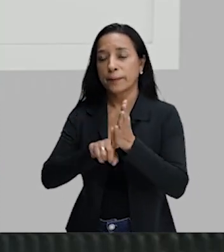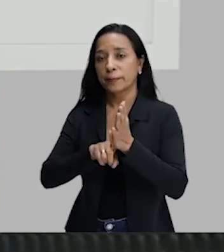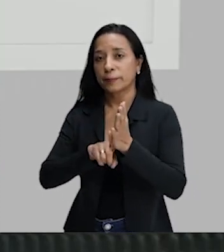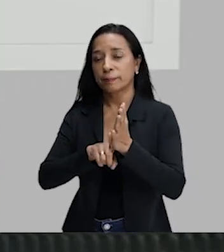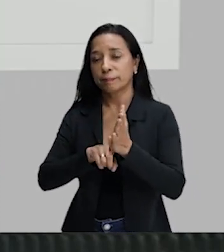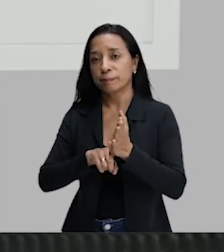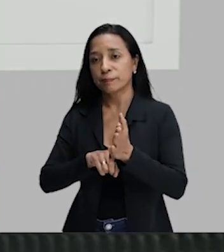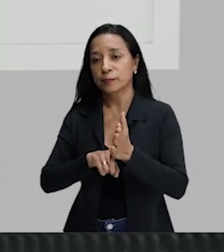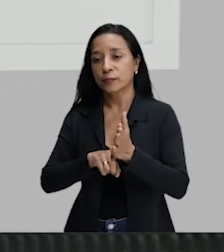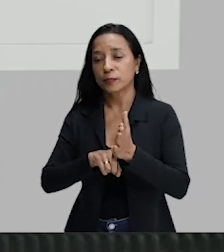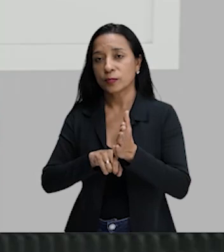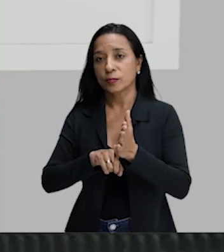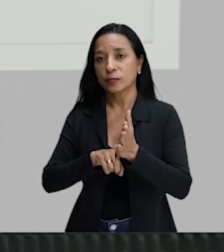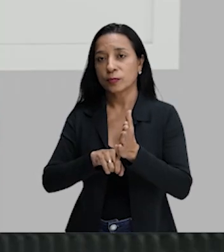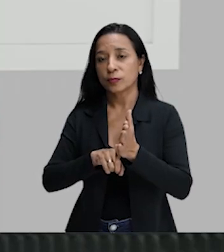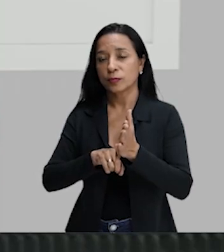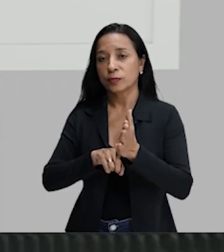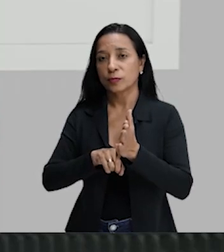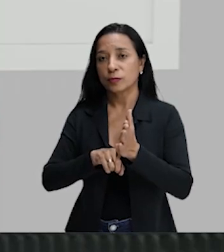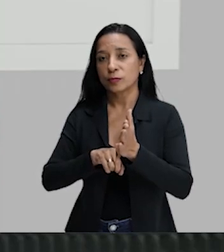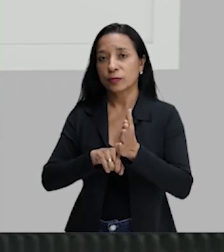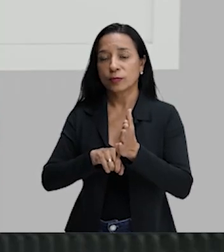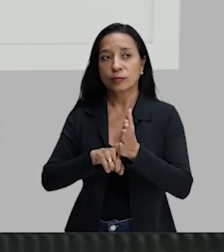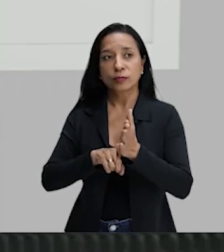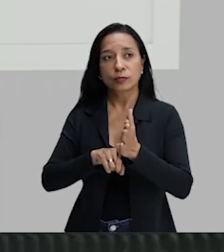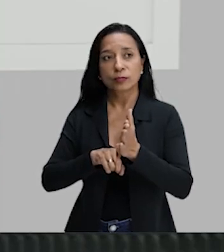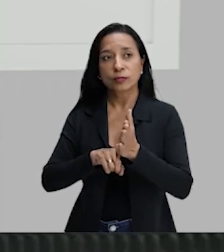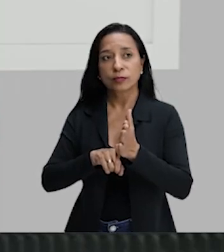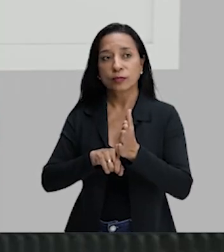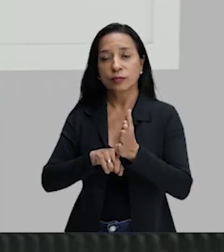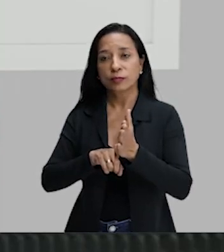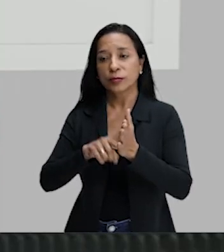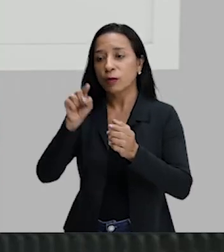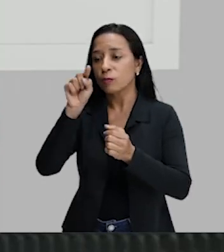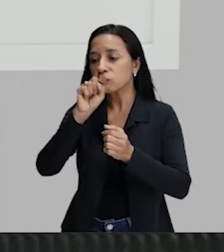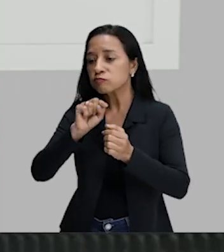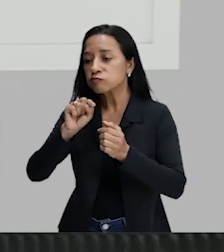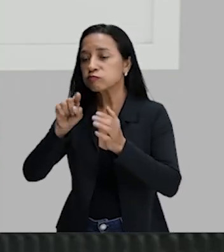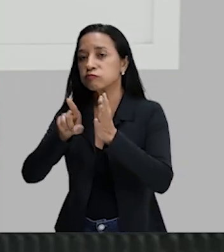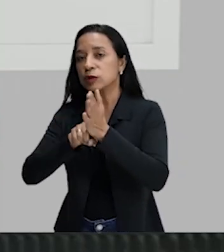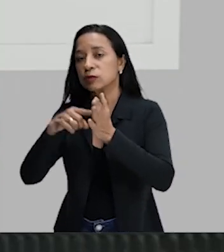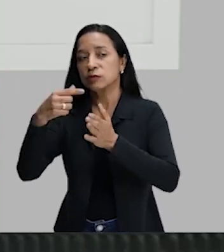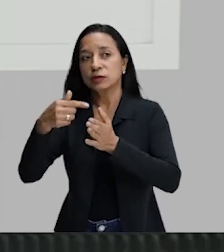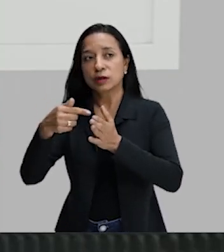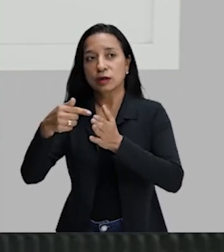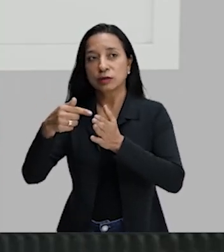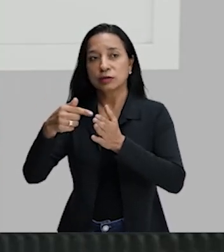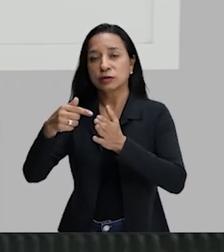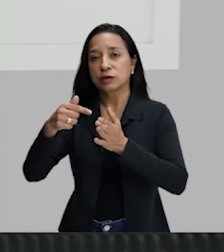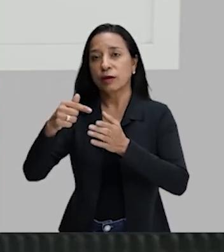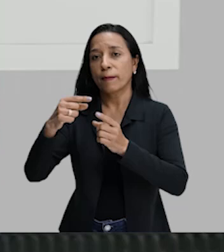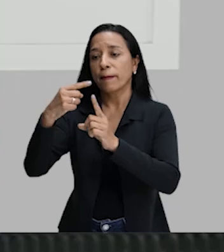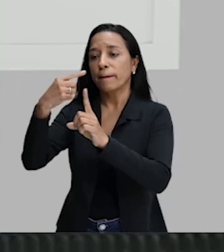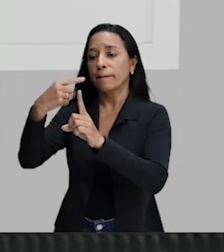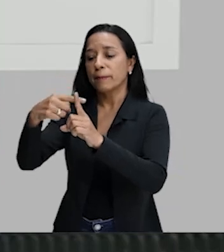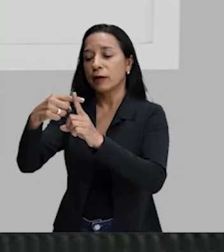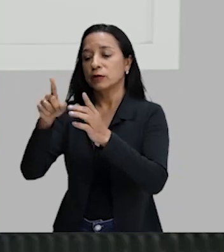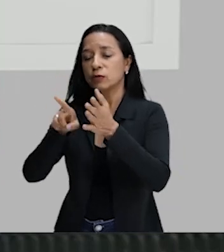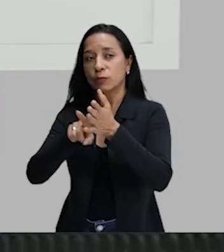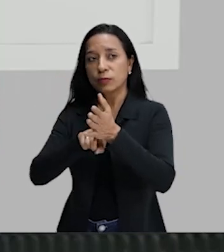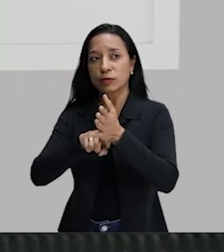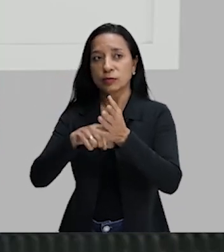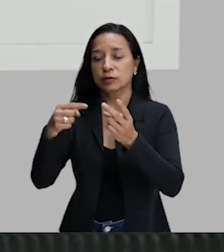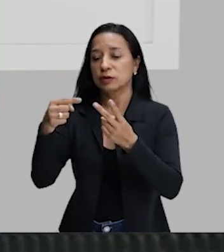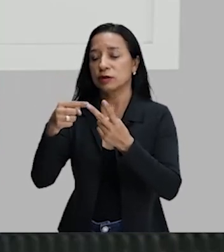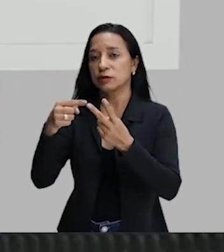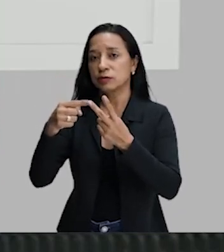menos o menos 7, mais ou menos raiz quadrada de delta, que é 9,